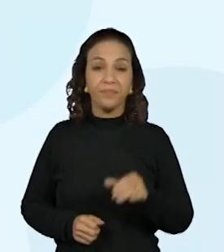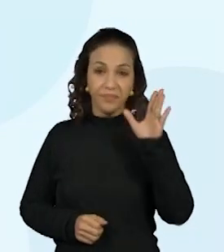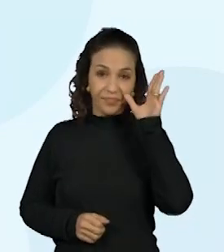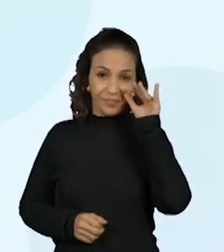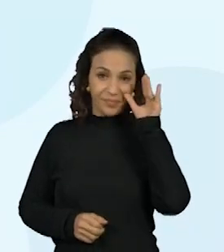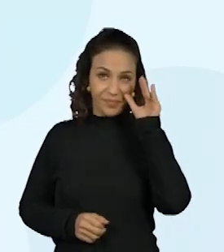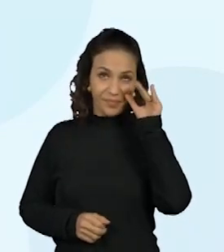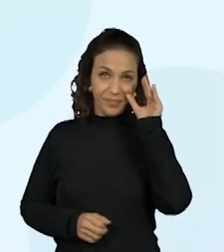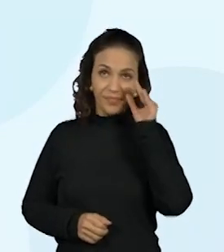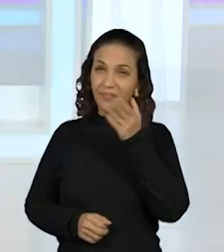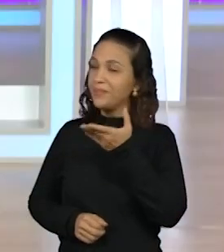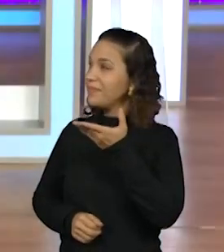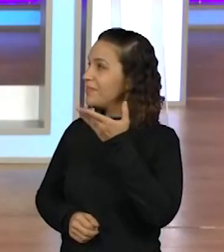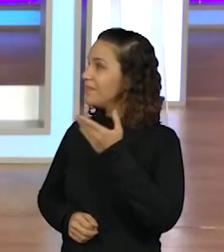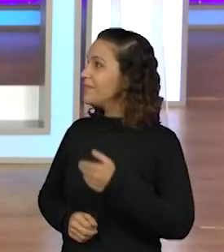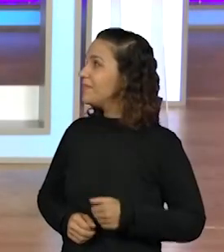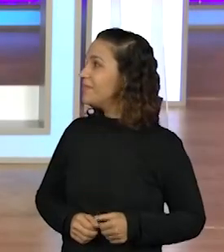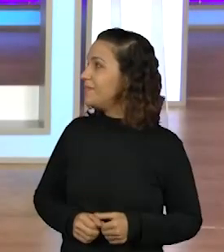Observem.